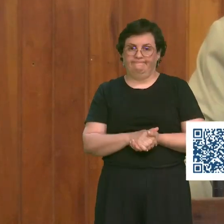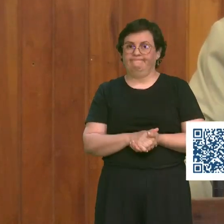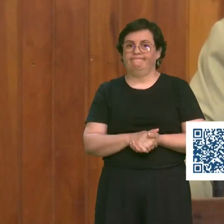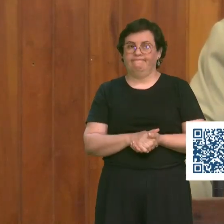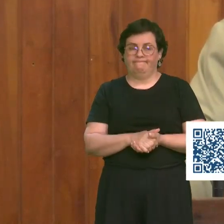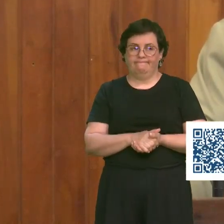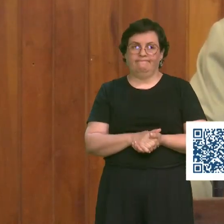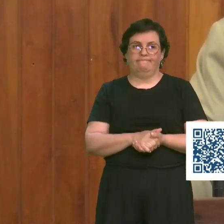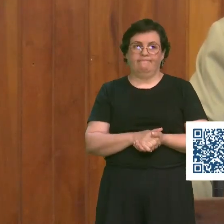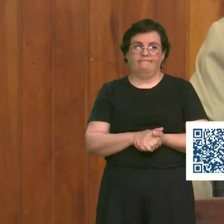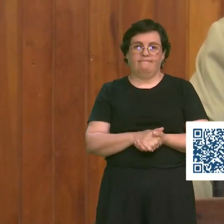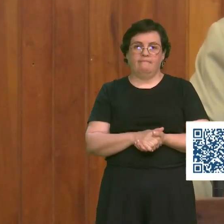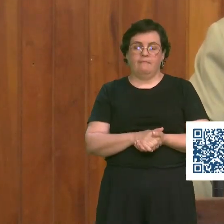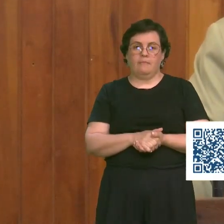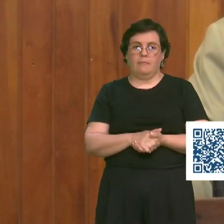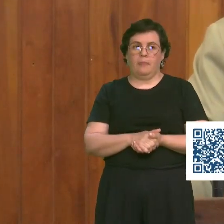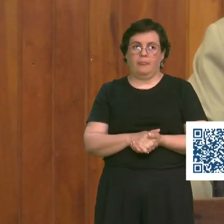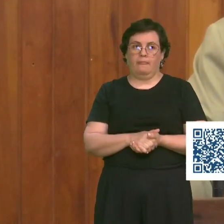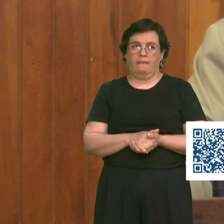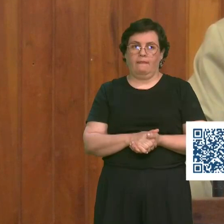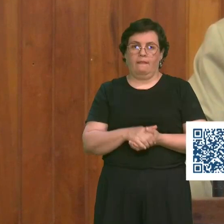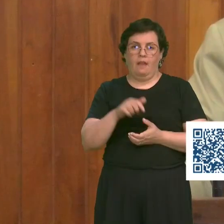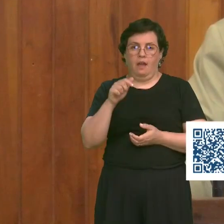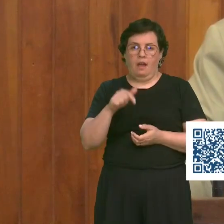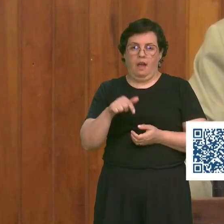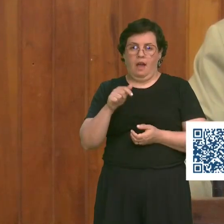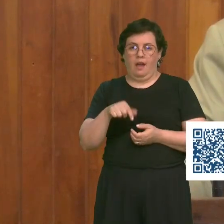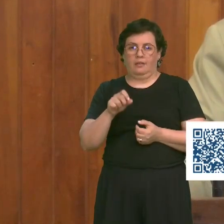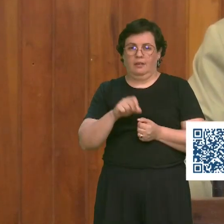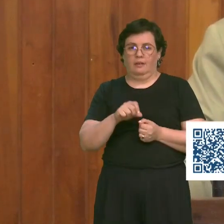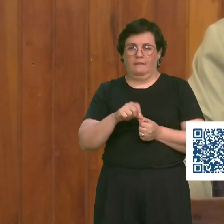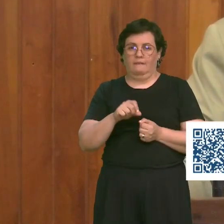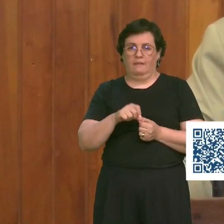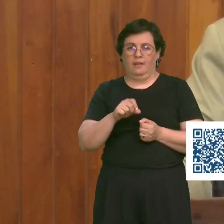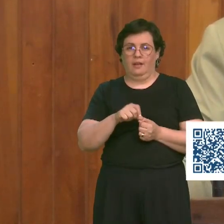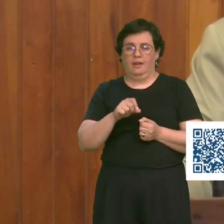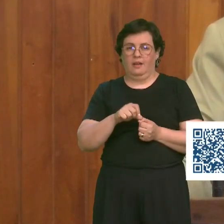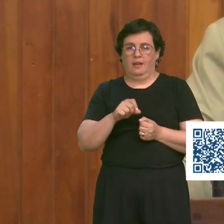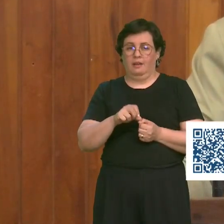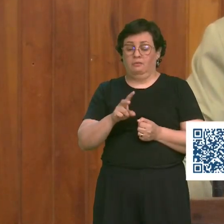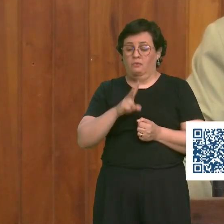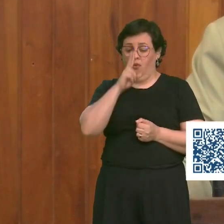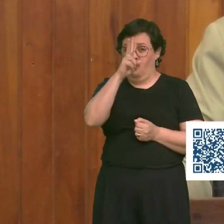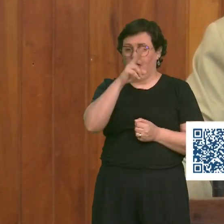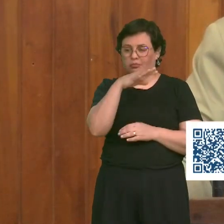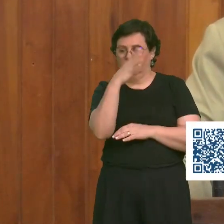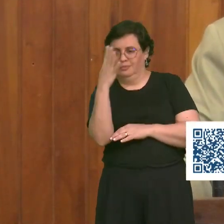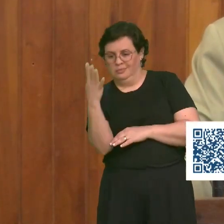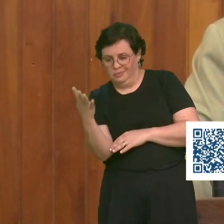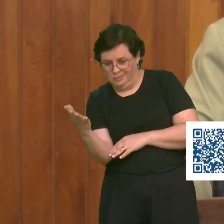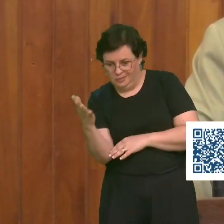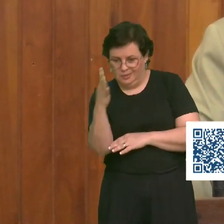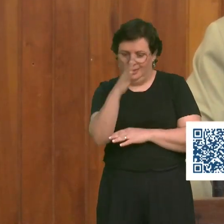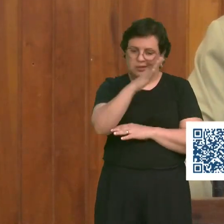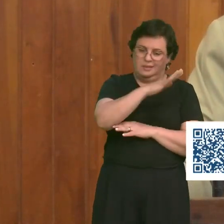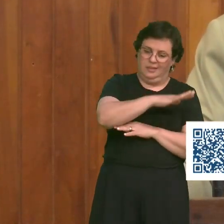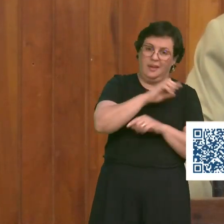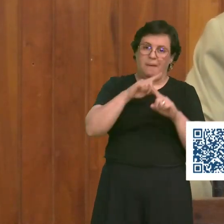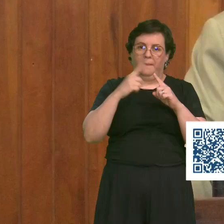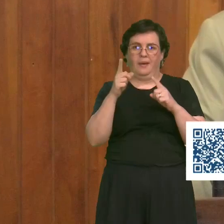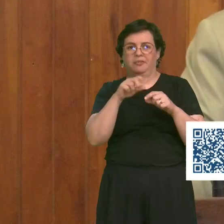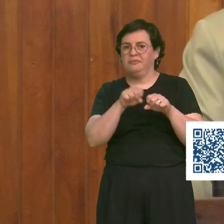perto do Rogerinho aqui foi talhado na maneira na madeira de Angico aqui em Verga mas não quebra aqui é